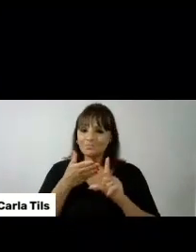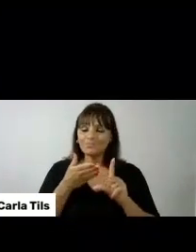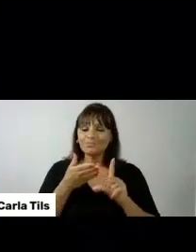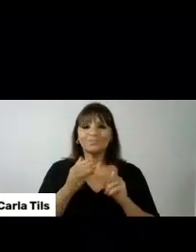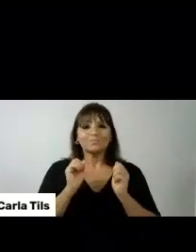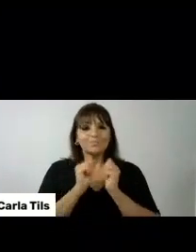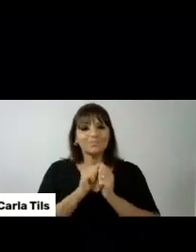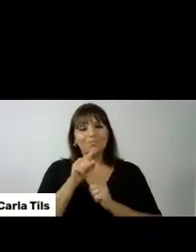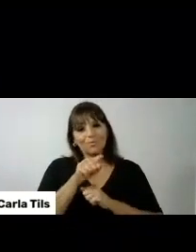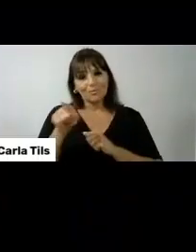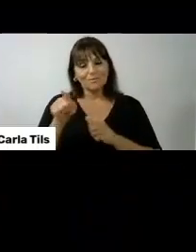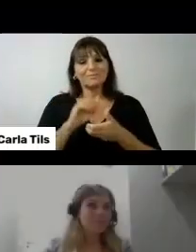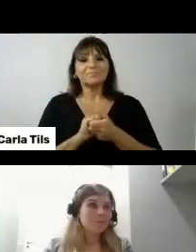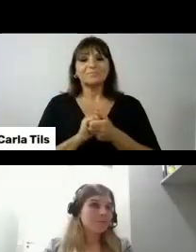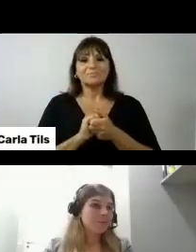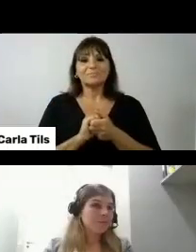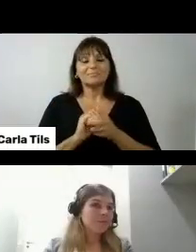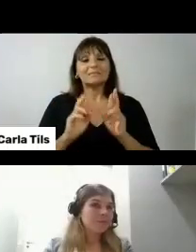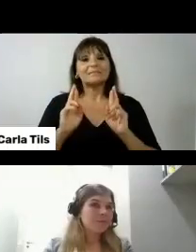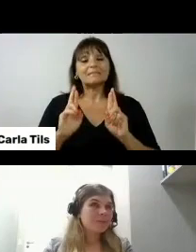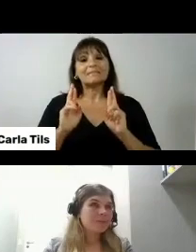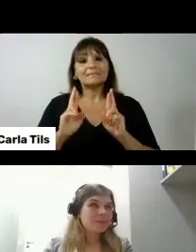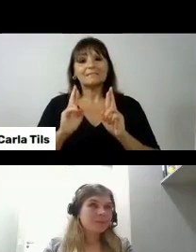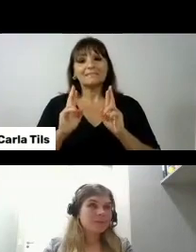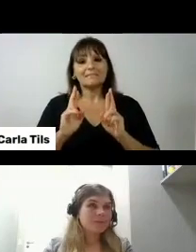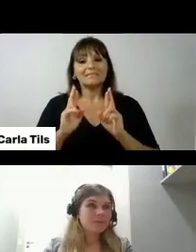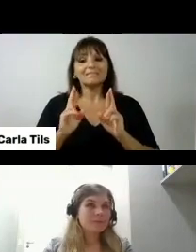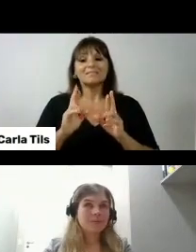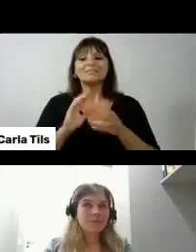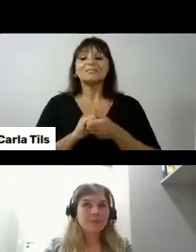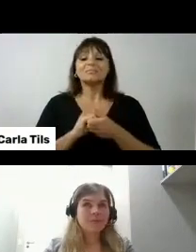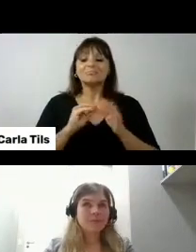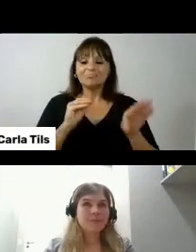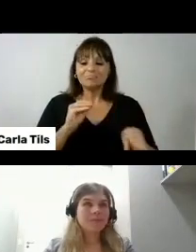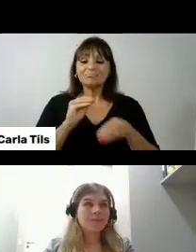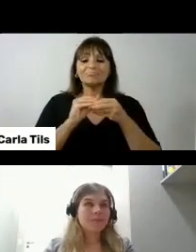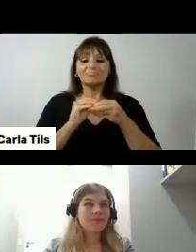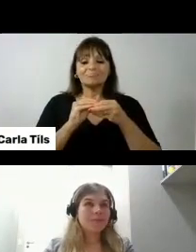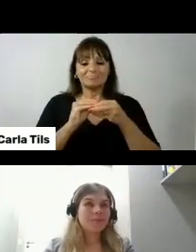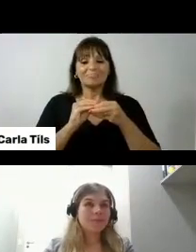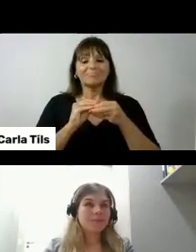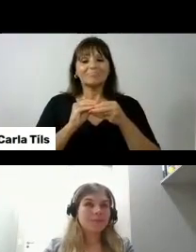agregado bastante na sua experiência também aqui no TDC. Obrigado.